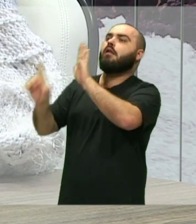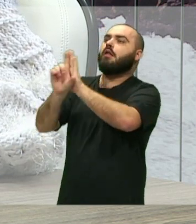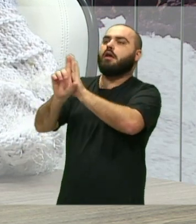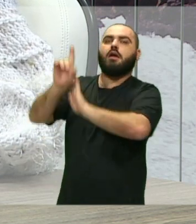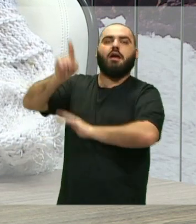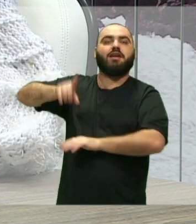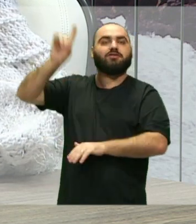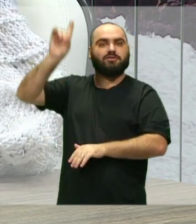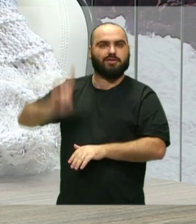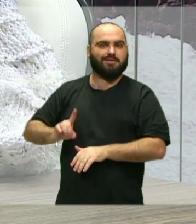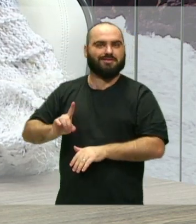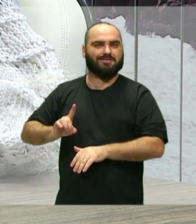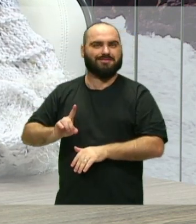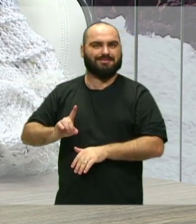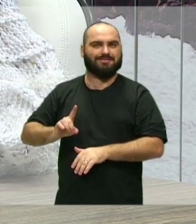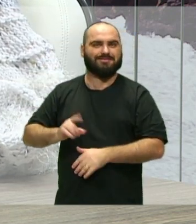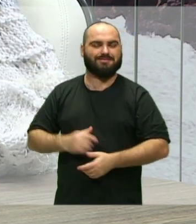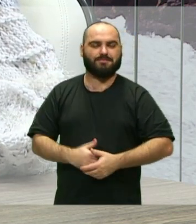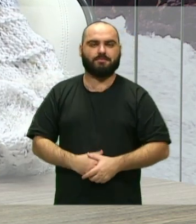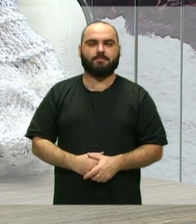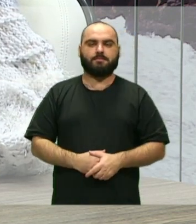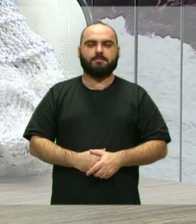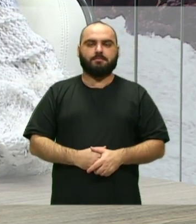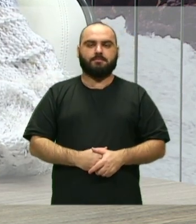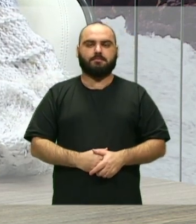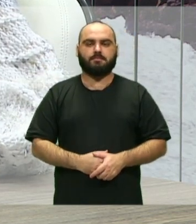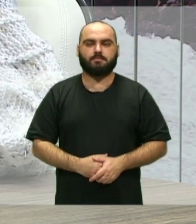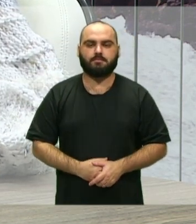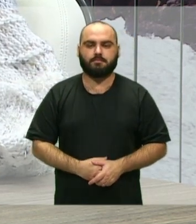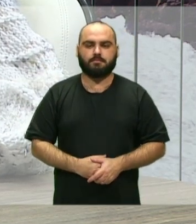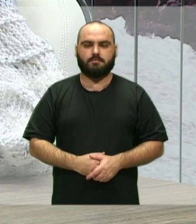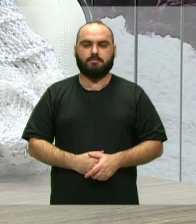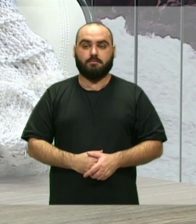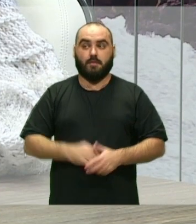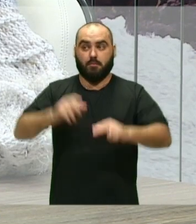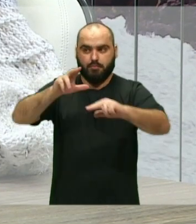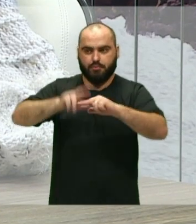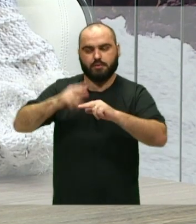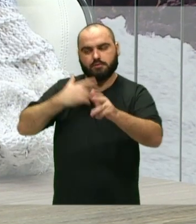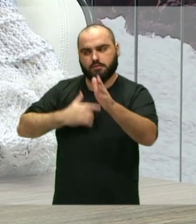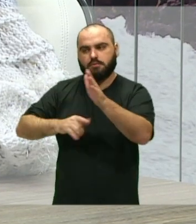pessoa tem, né? Nessa questão do direito,